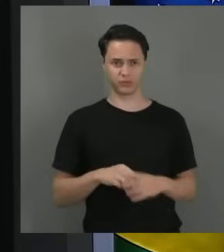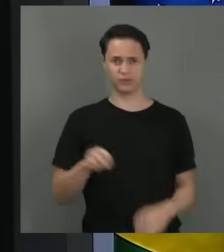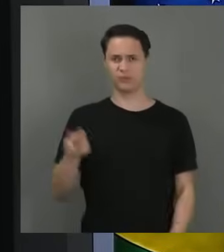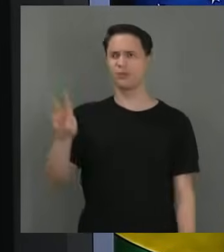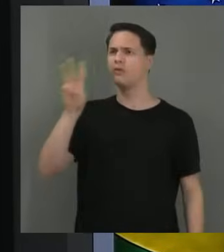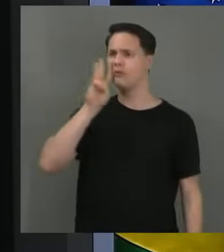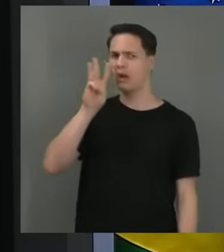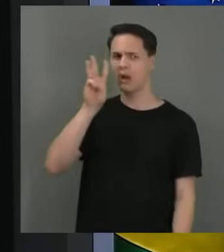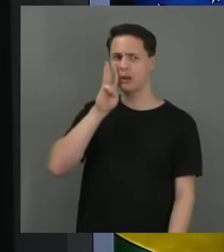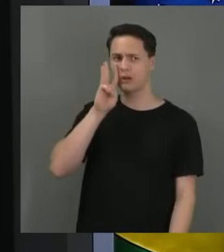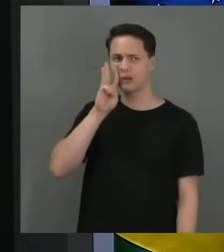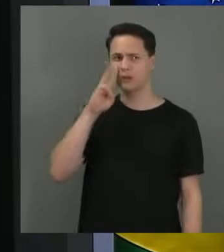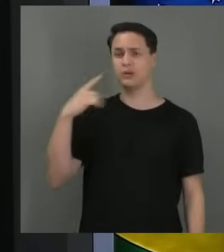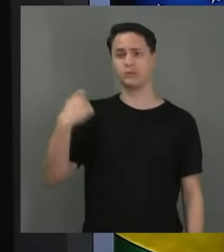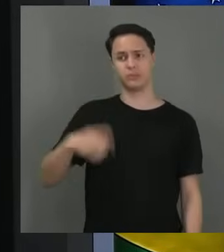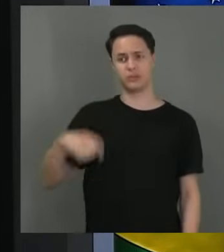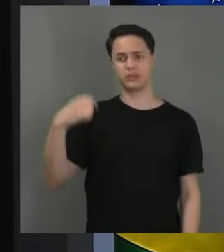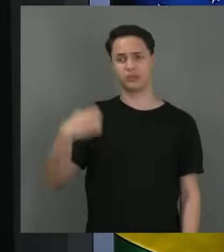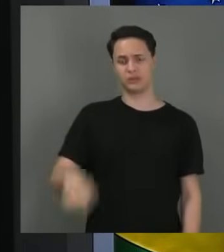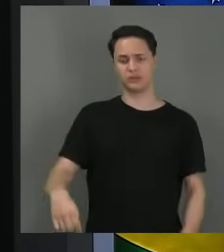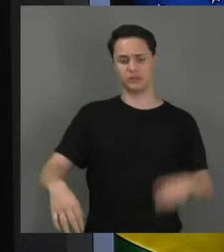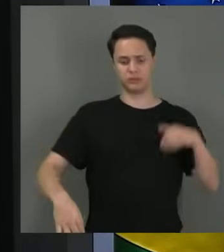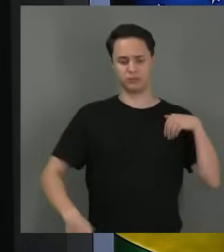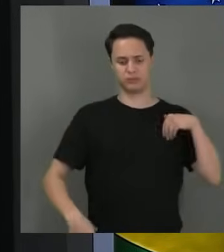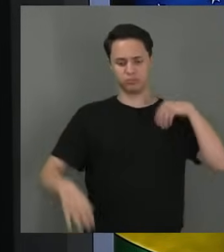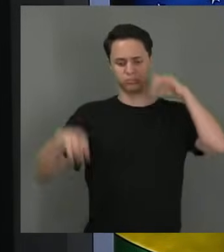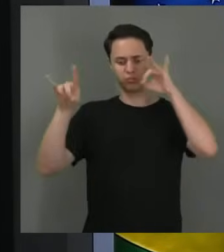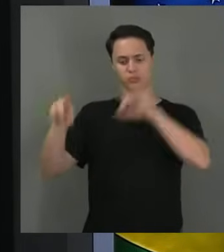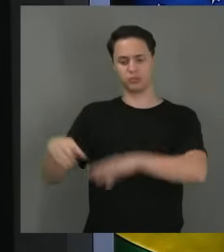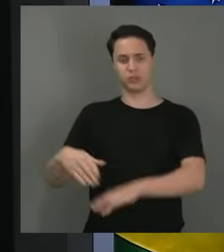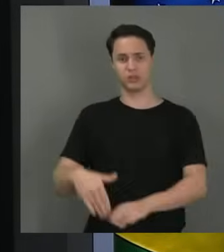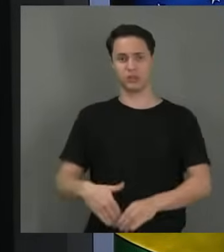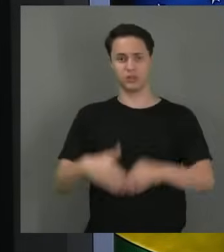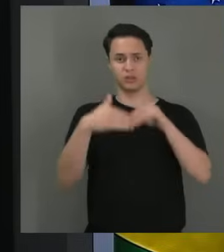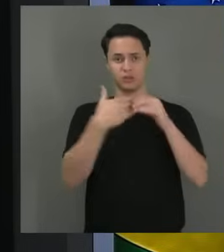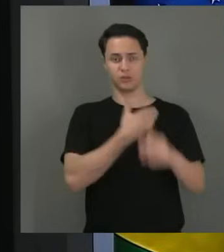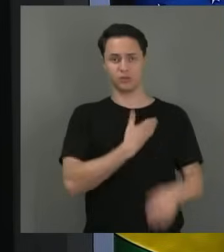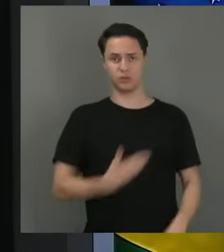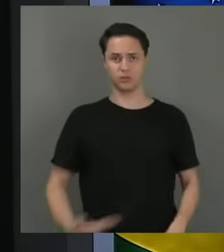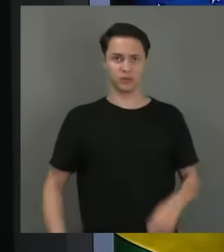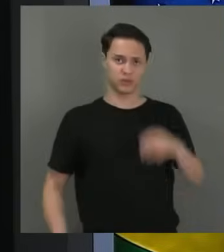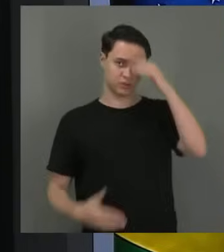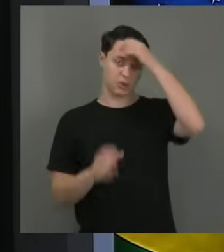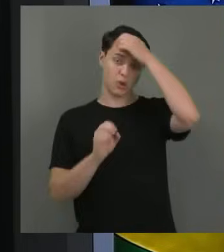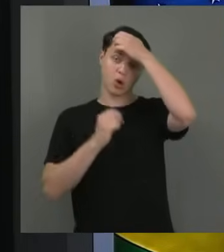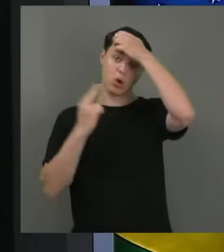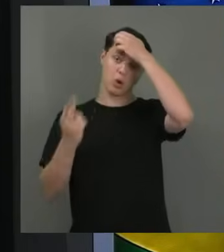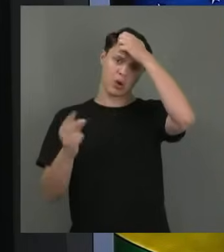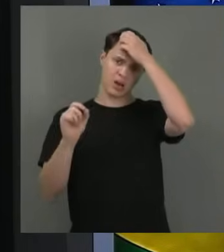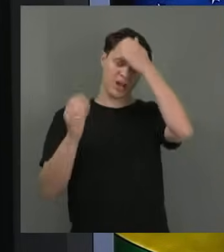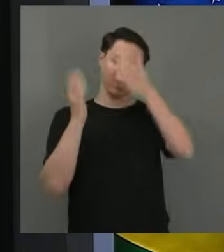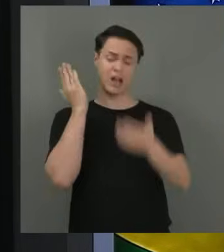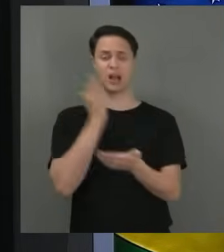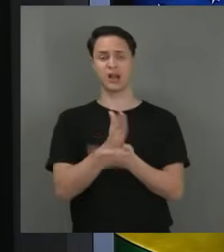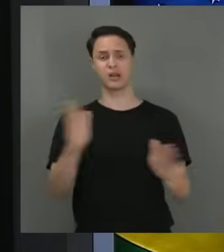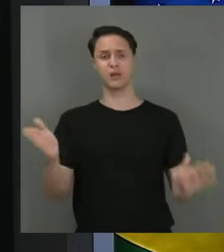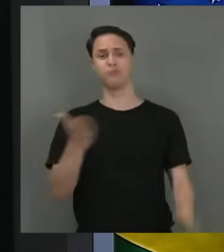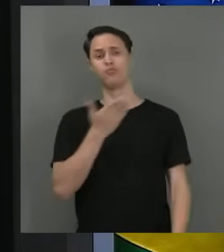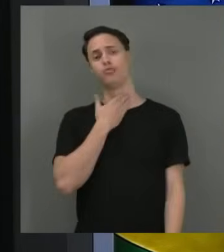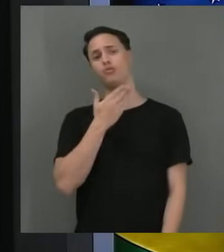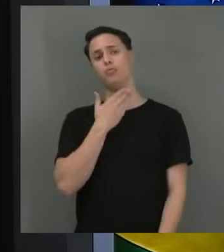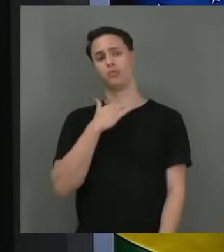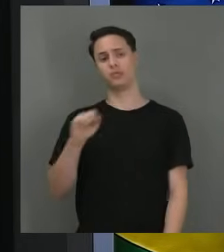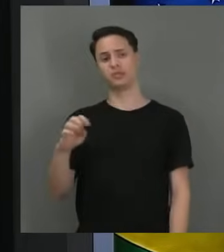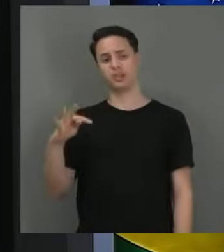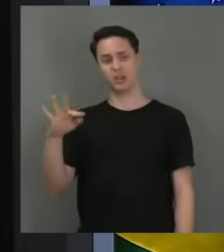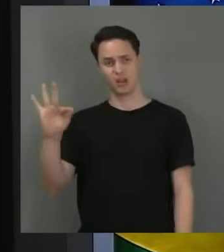Wagner precisa renunciar à liderança do governo. Senão, acabou o papo com o